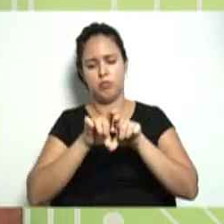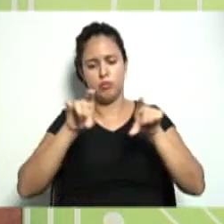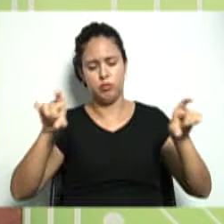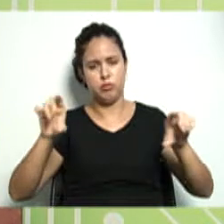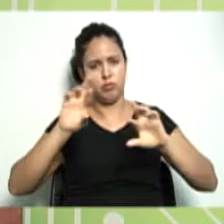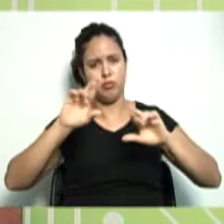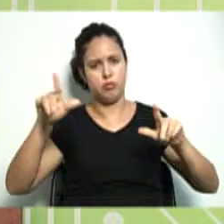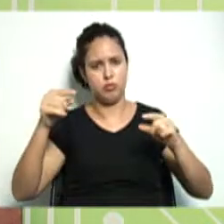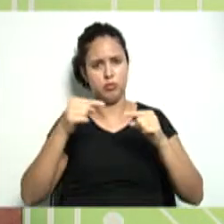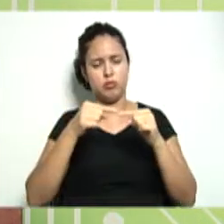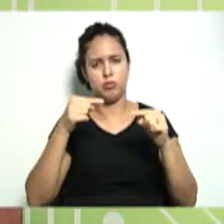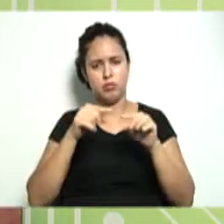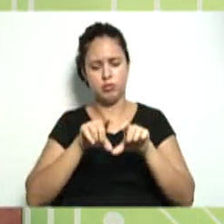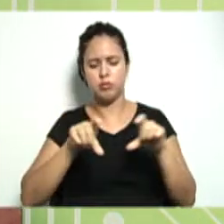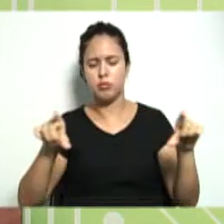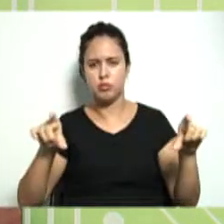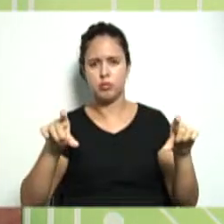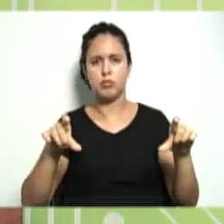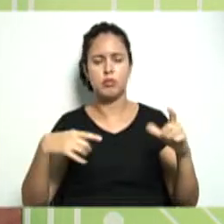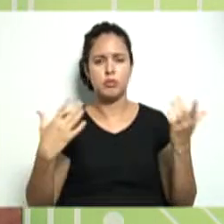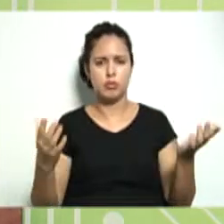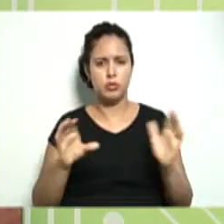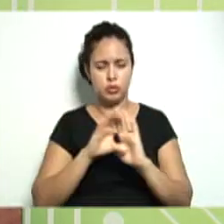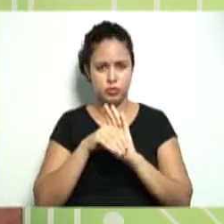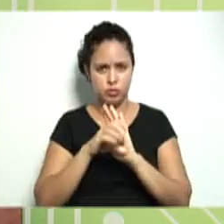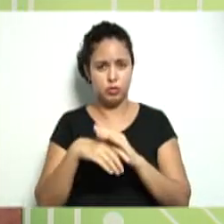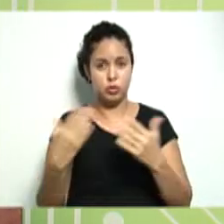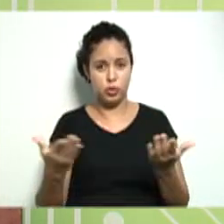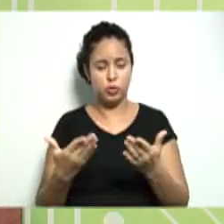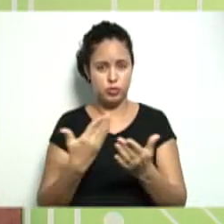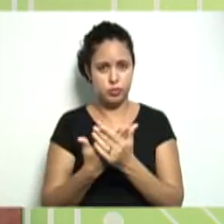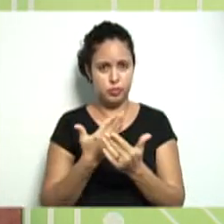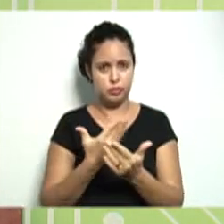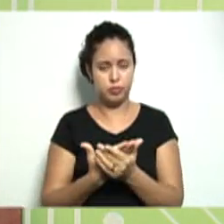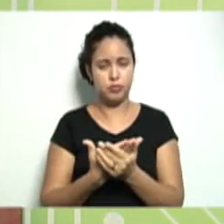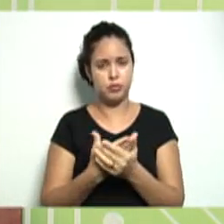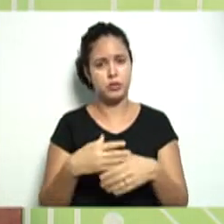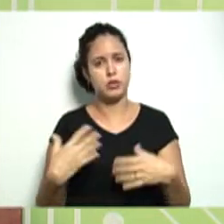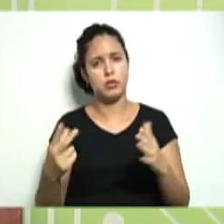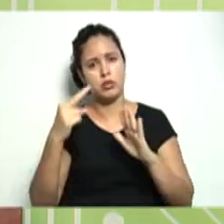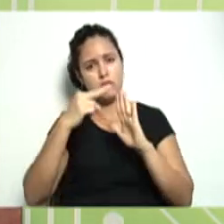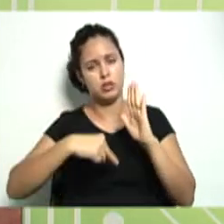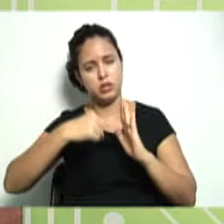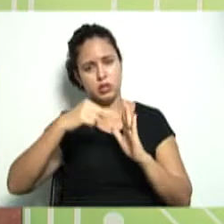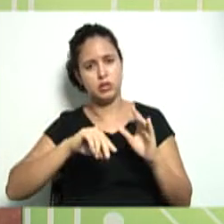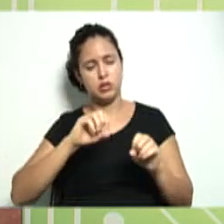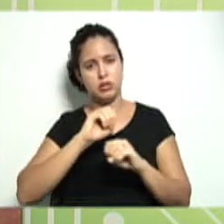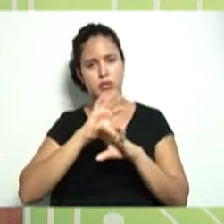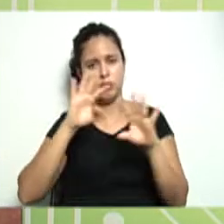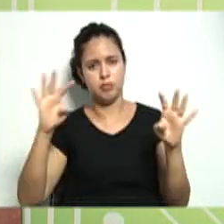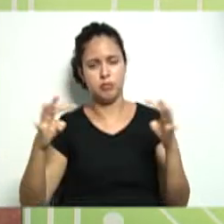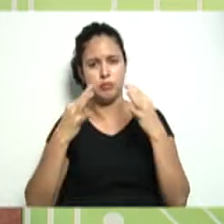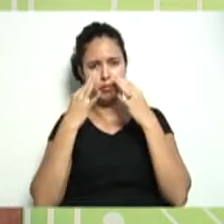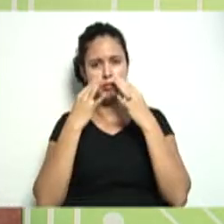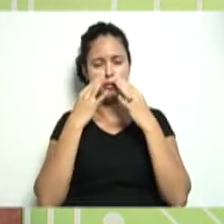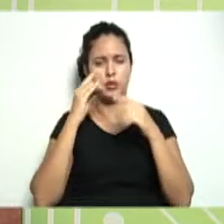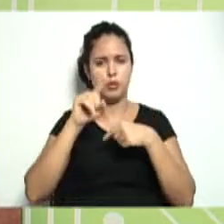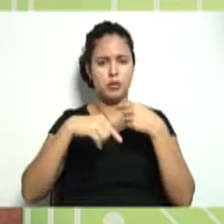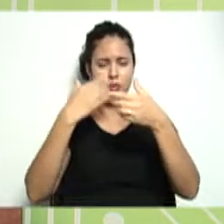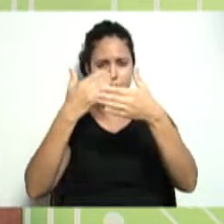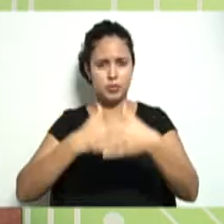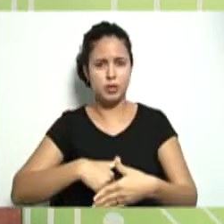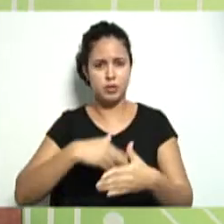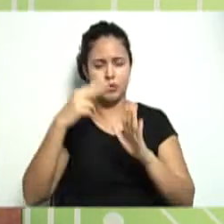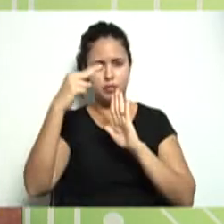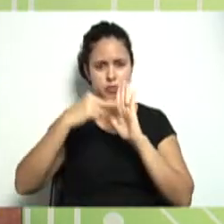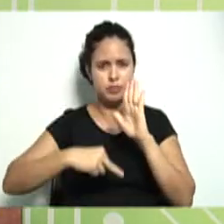o conteúdo, né, da aula. Então, leiam com atenção durante a prova, leiam